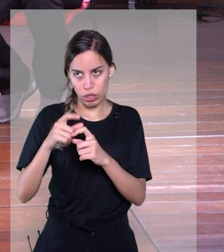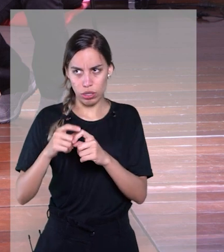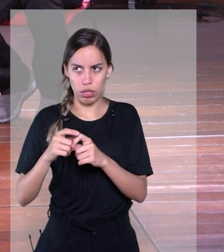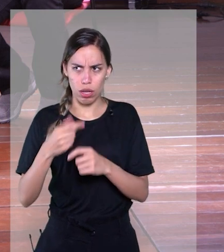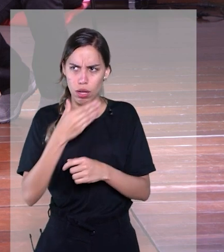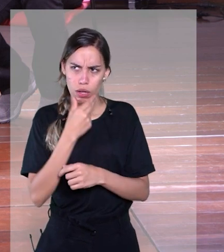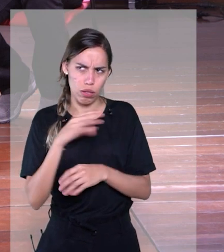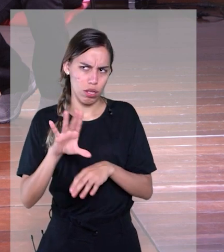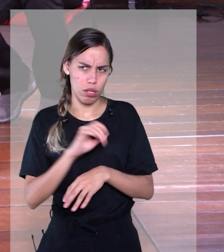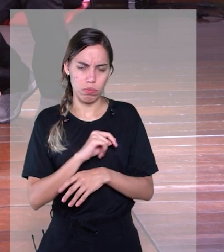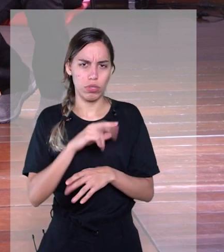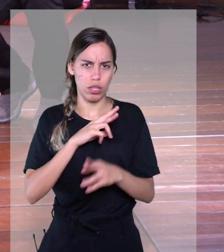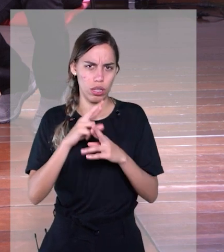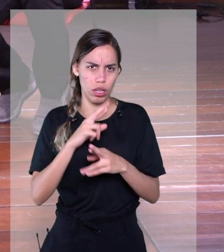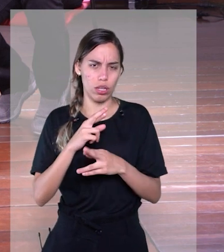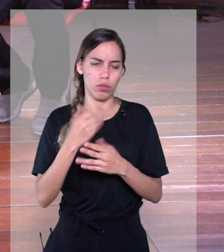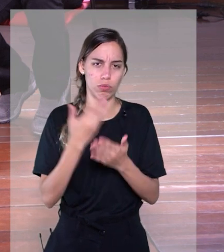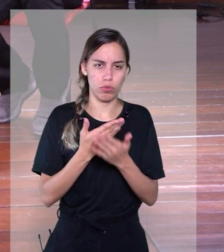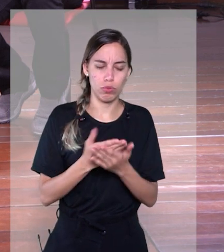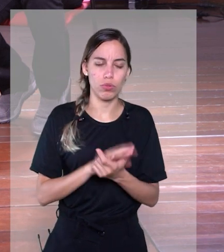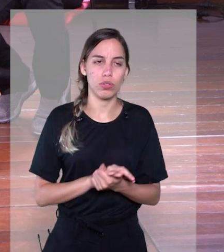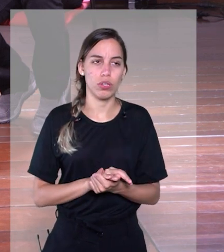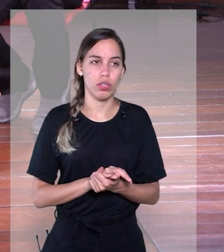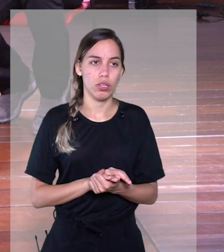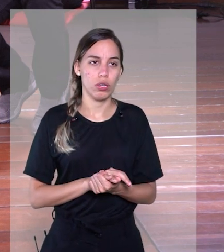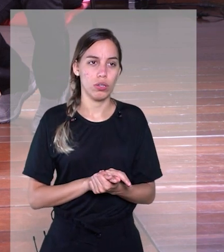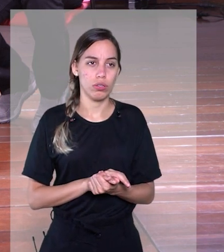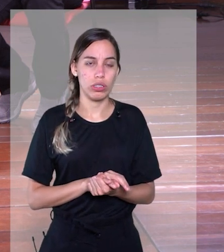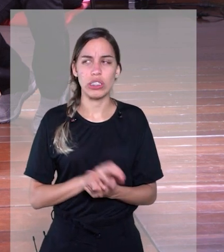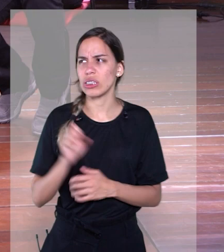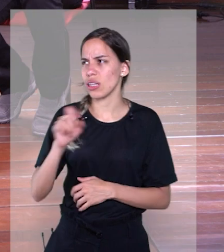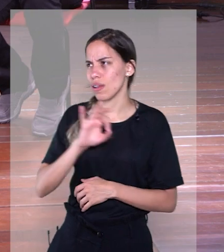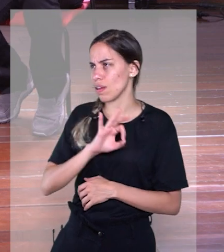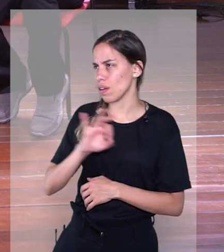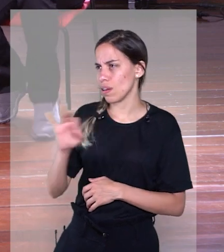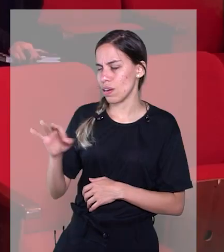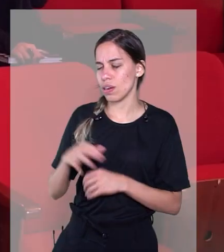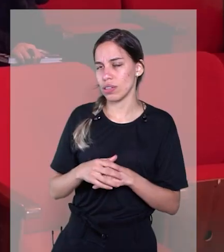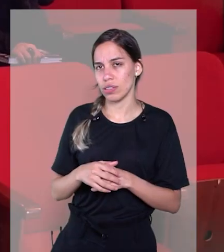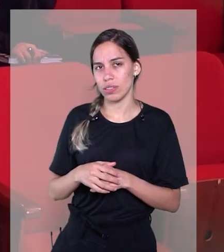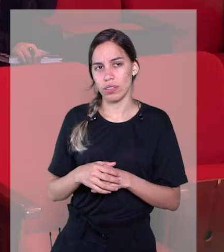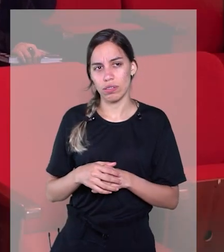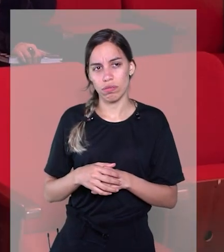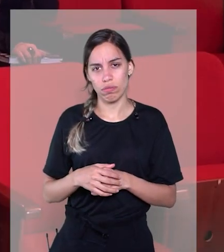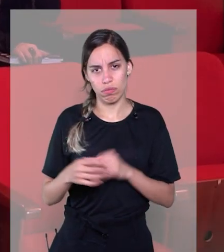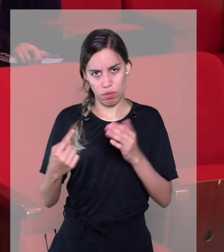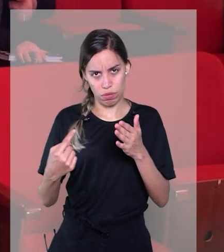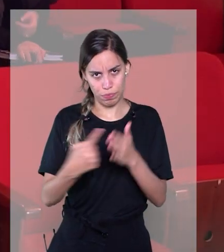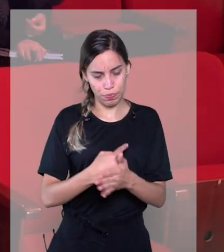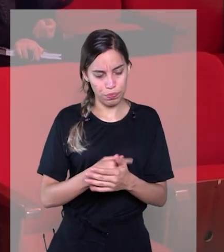acadêmico. E o Adriano certamente vai estar nesse livro. Né? Seria incrível. Na plateia, uma mulher faz uma pergunta a Pedro. Amado